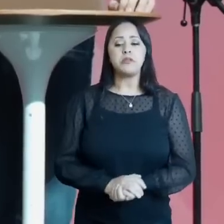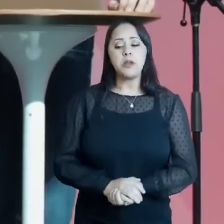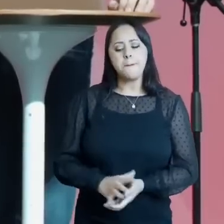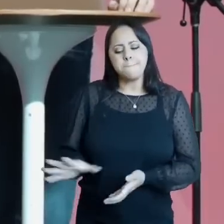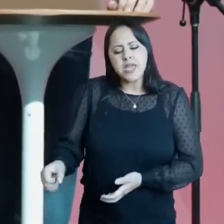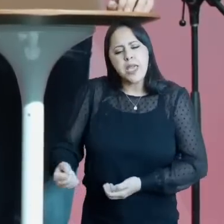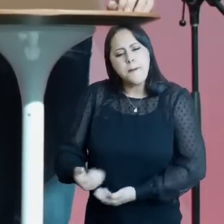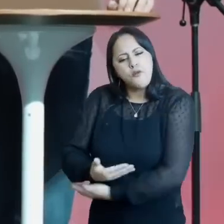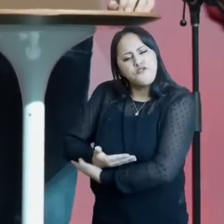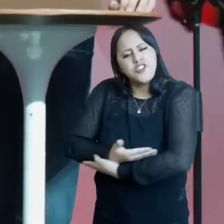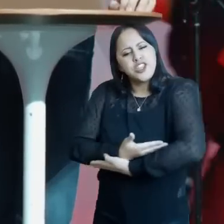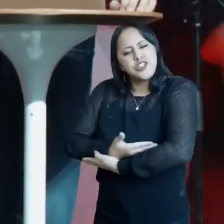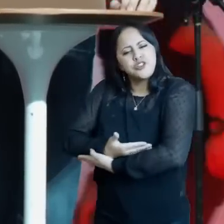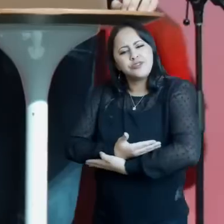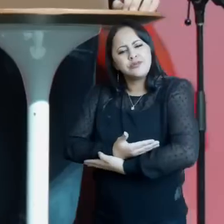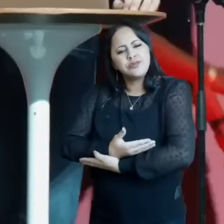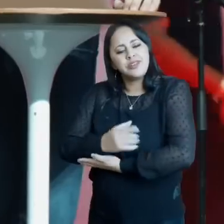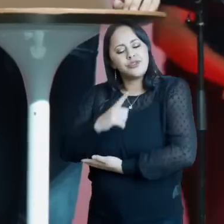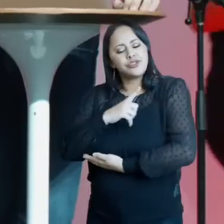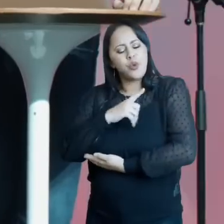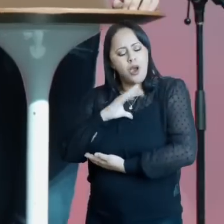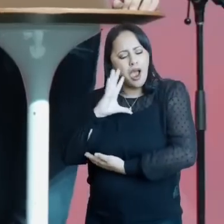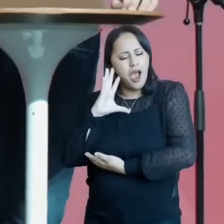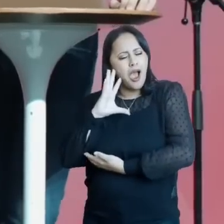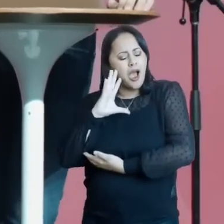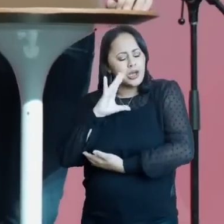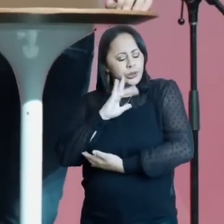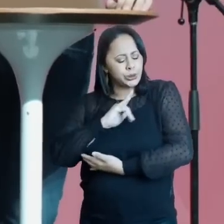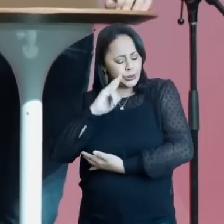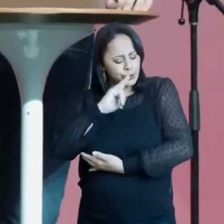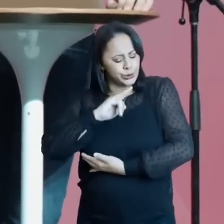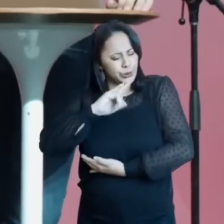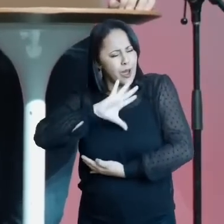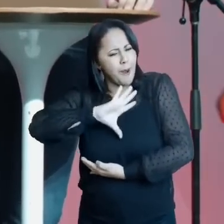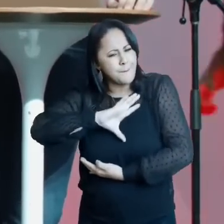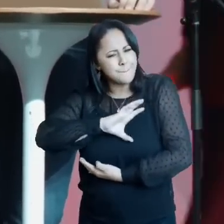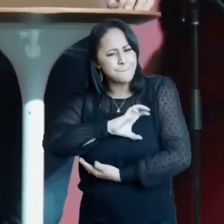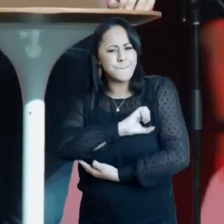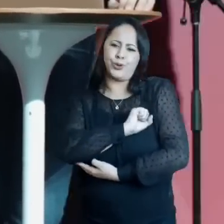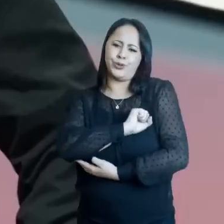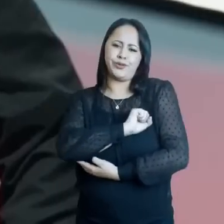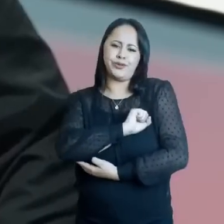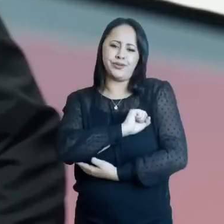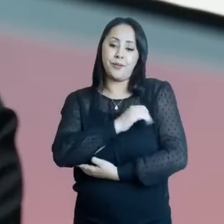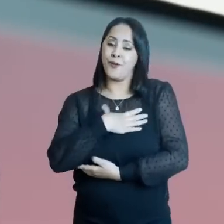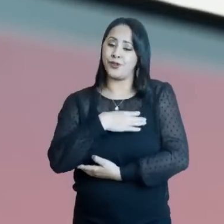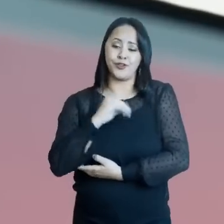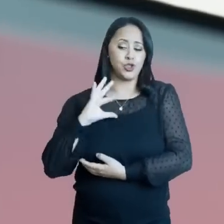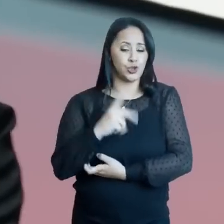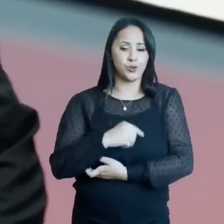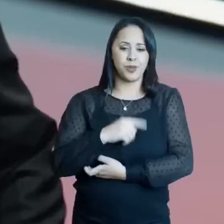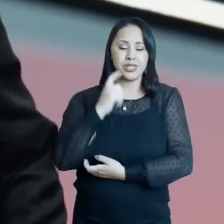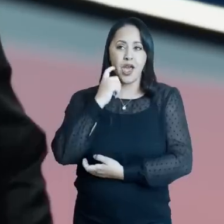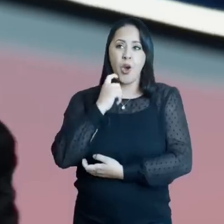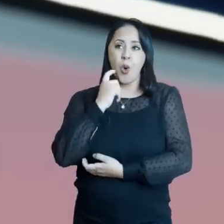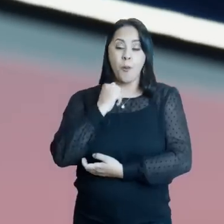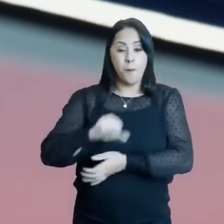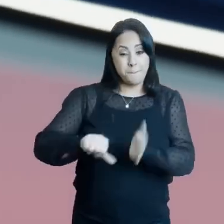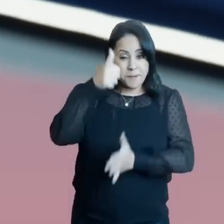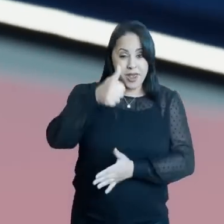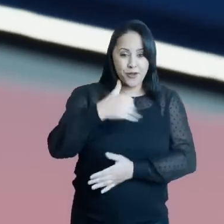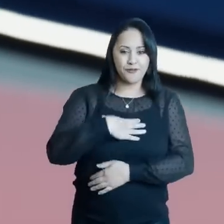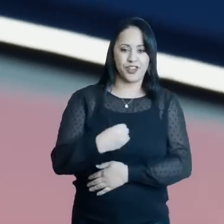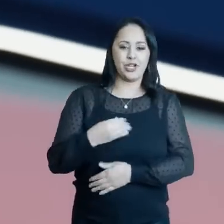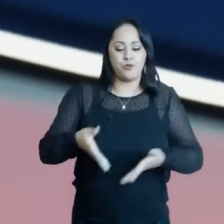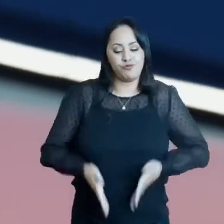seguinte. Que eu tinha um amor tão grande por ele. Eu tenho, né? Para todos os meus filhos, não só pelo Brian. Eu